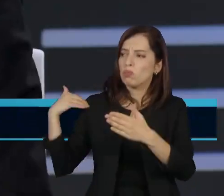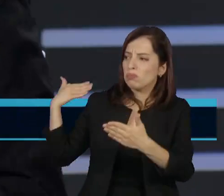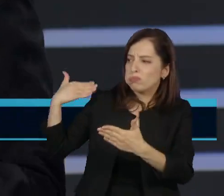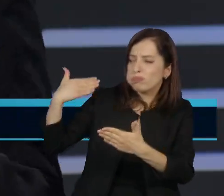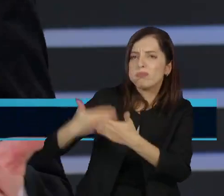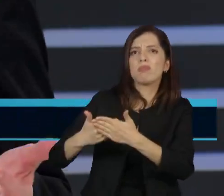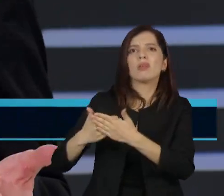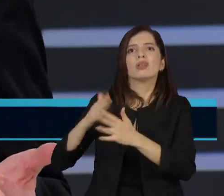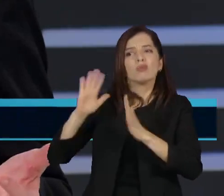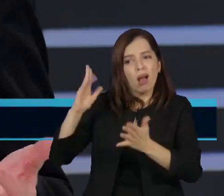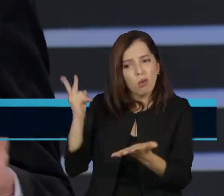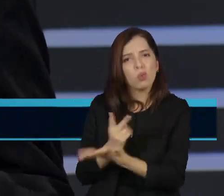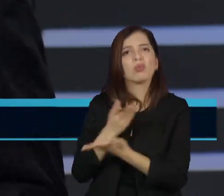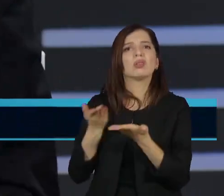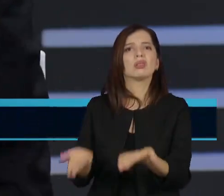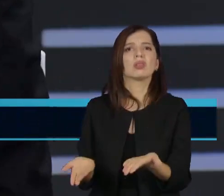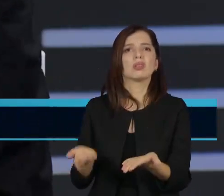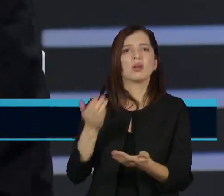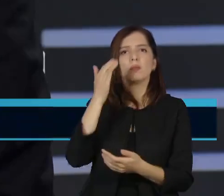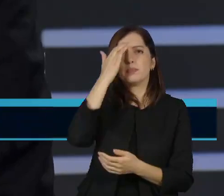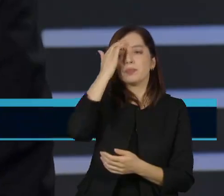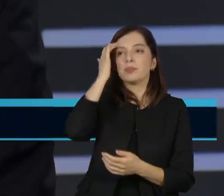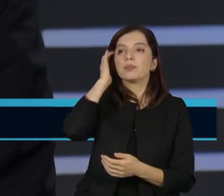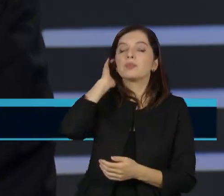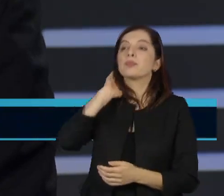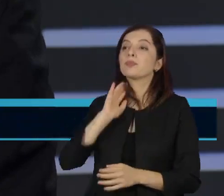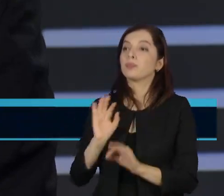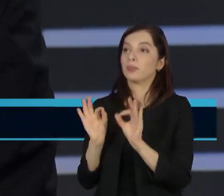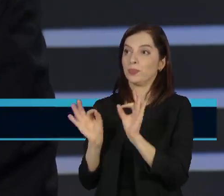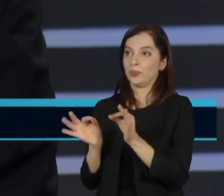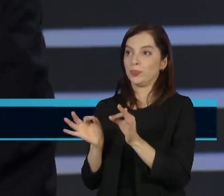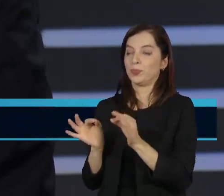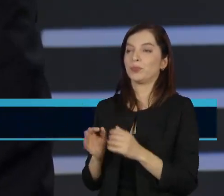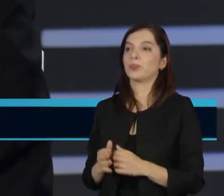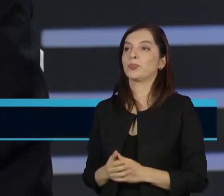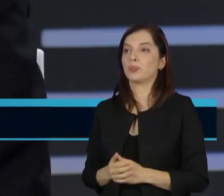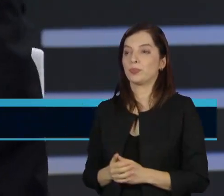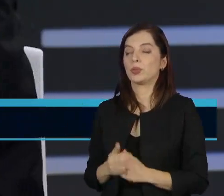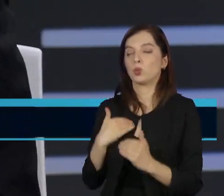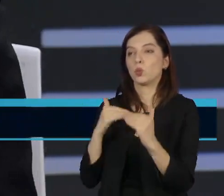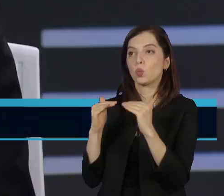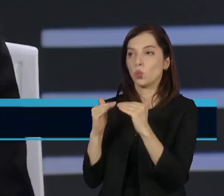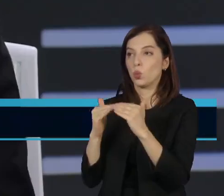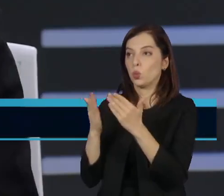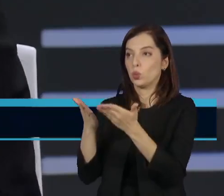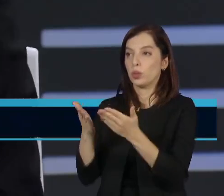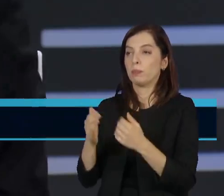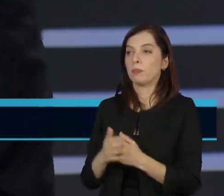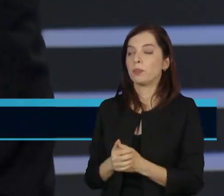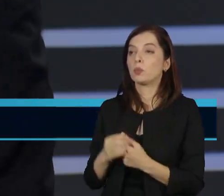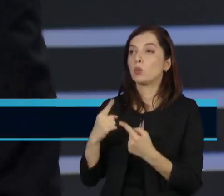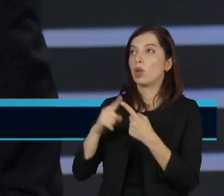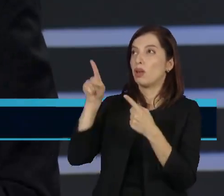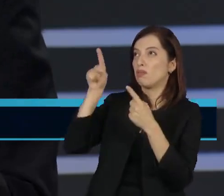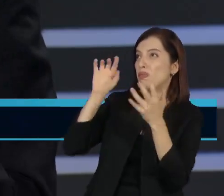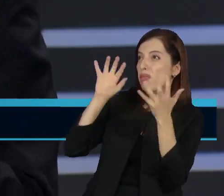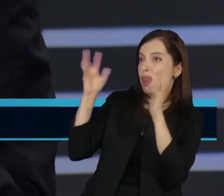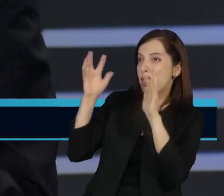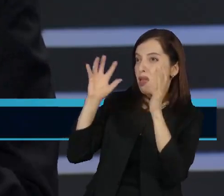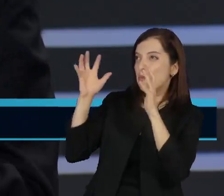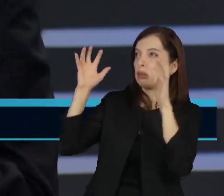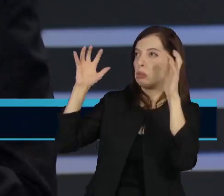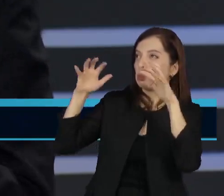falou é absolutamente correto. Quer dizer, nós estamos diante de impactos das mudanças climáticas. Quer